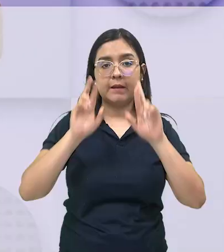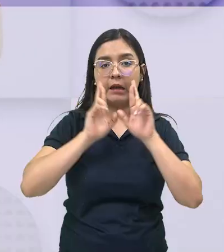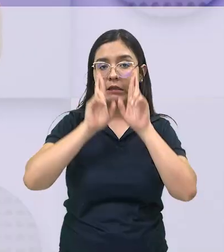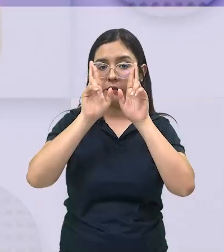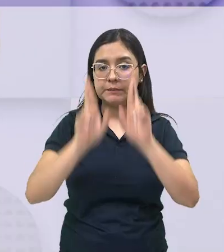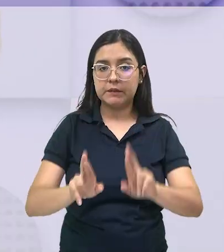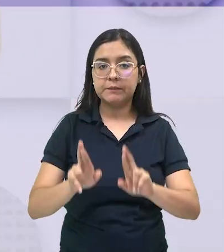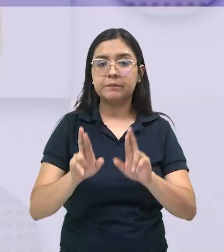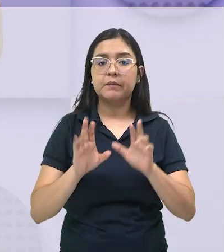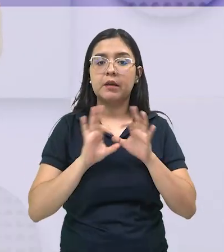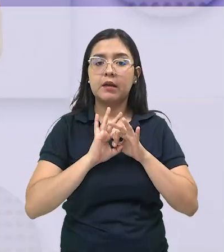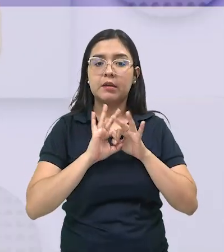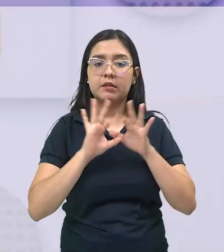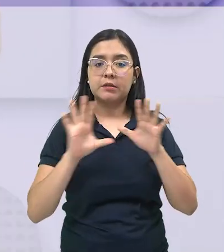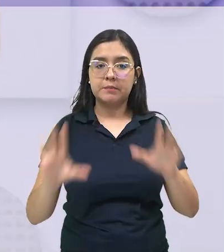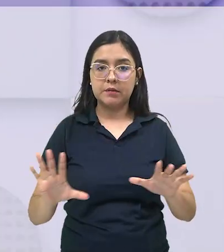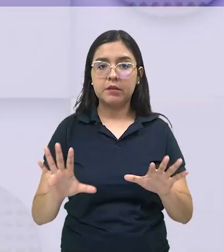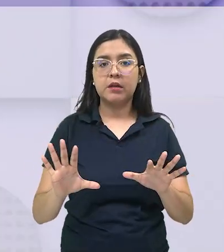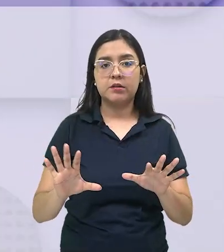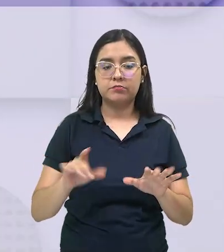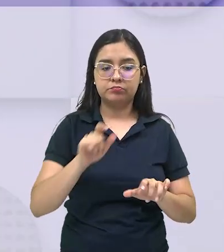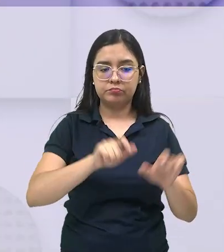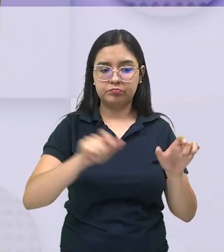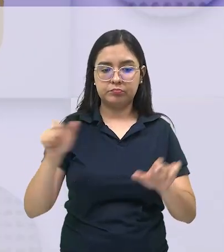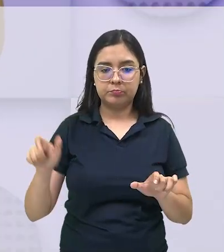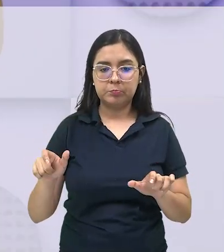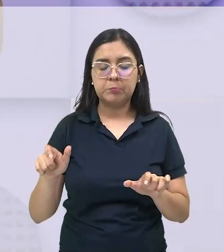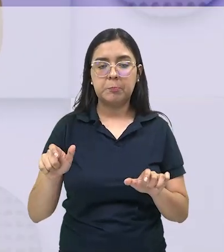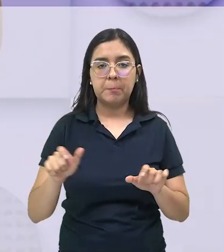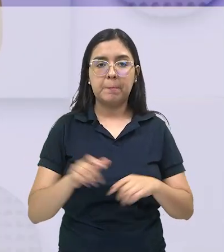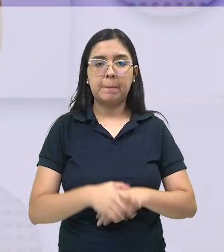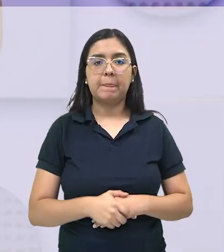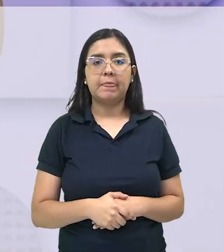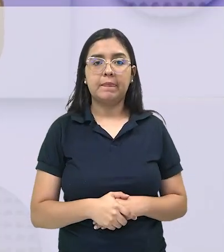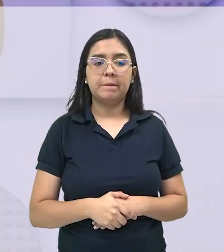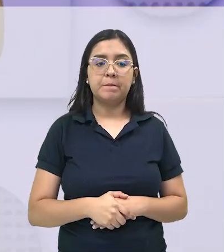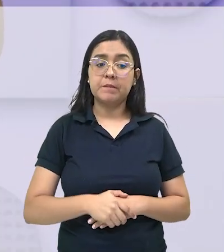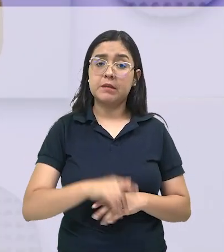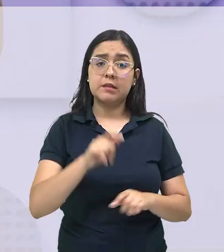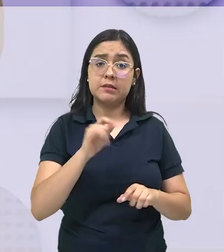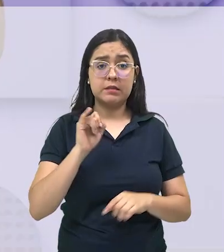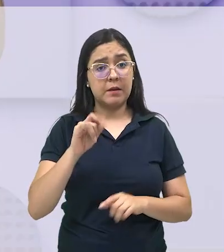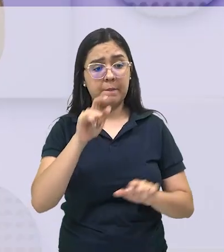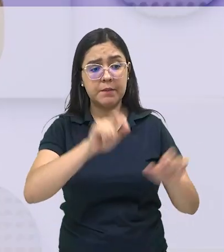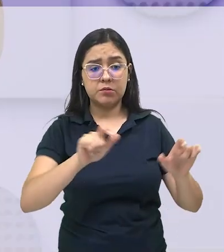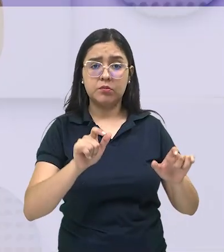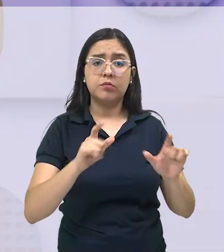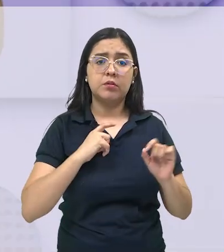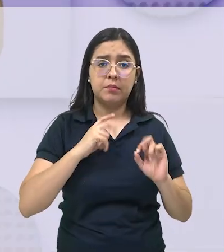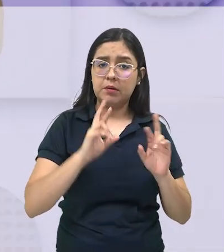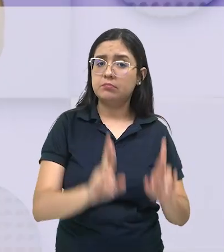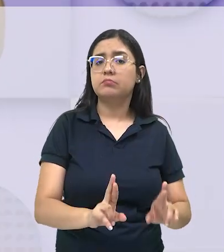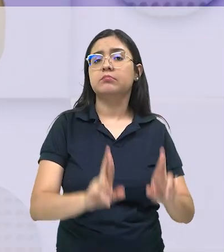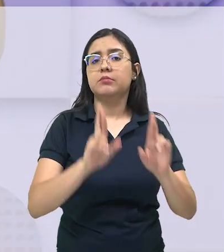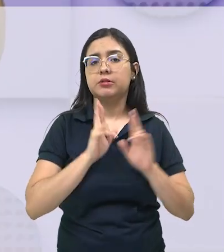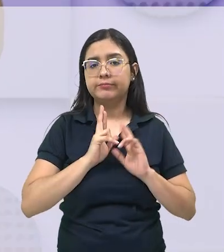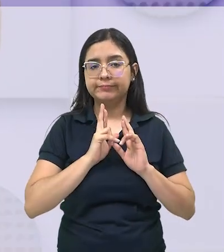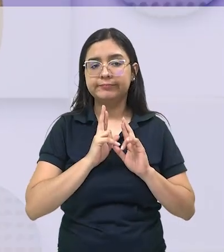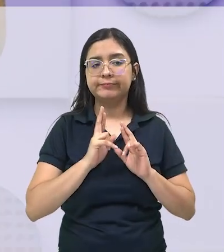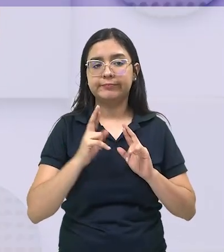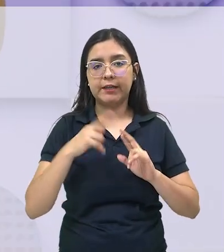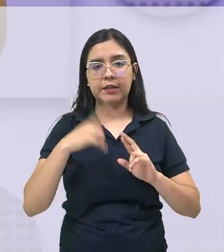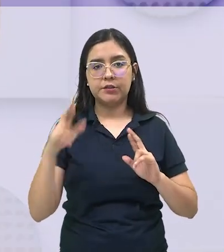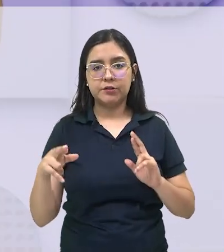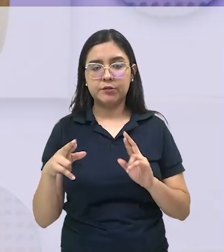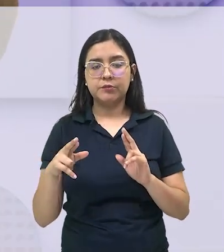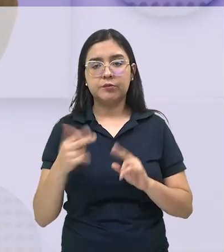respeitar a liberdade de rito dessa pessoa, desde que essa pessoa não desrespeite também a liberdade de rito da religião